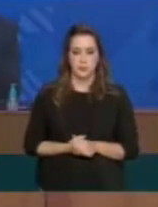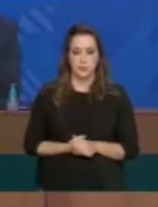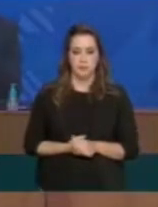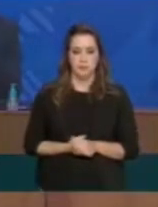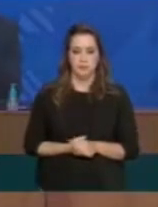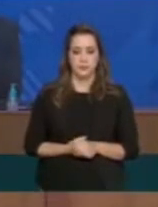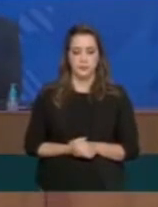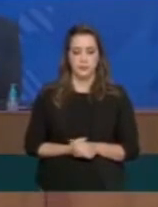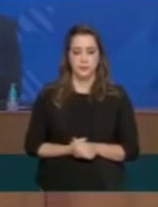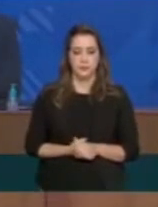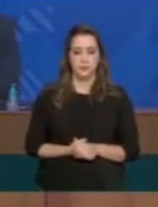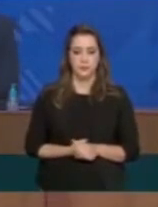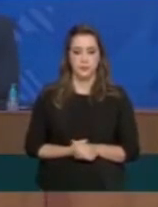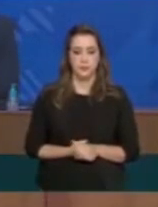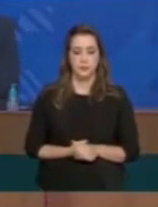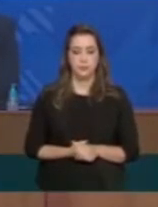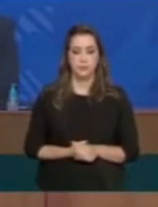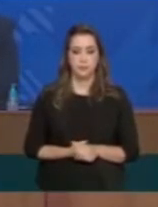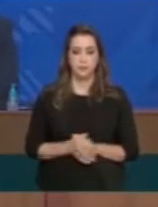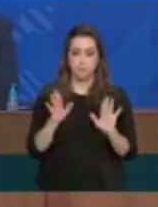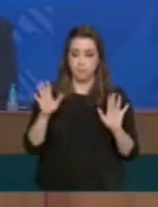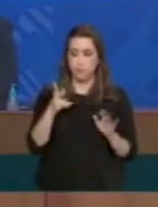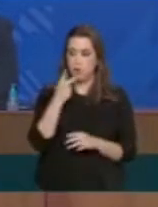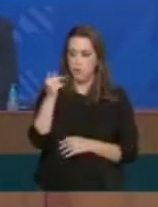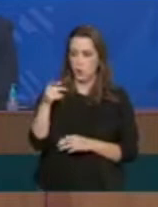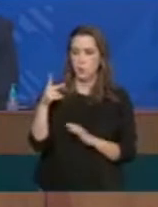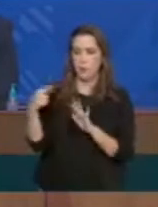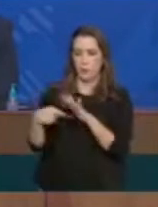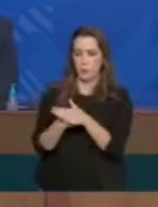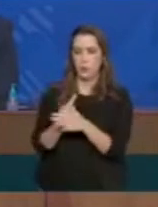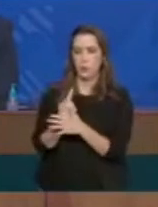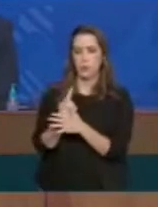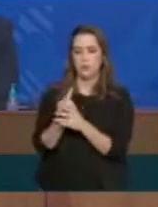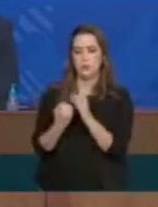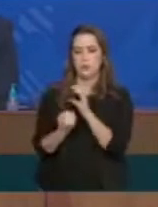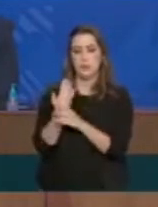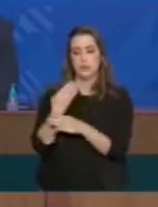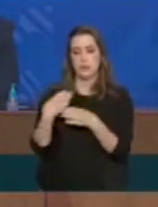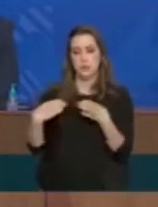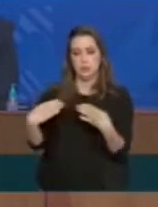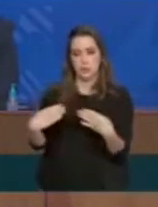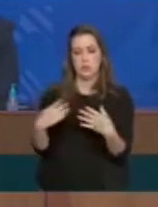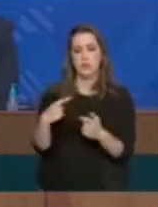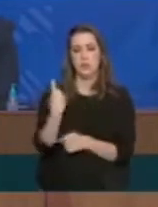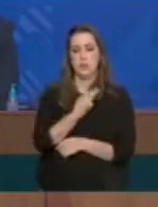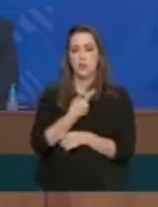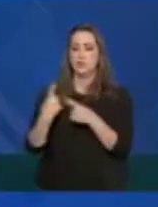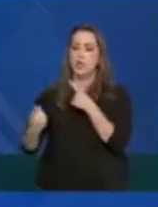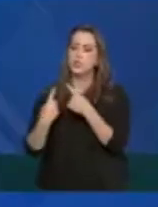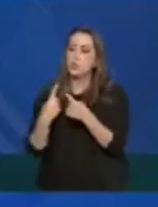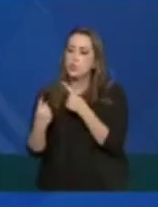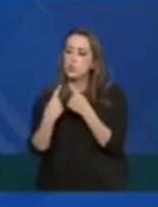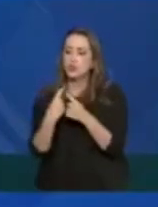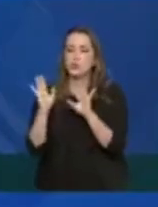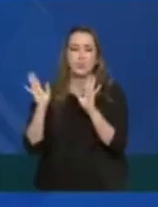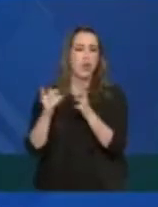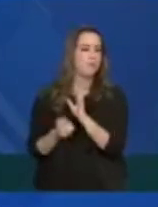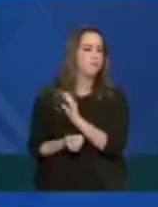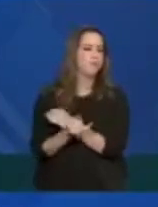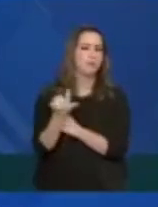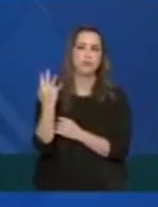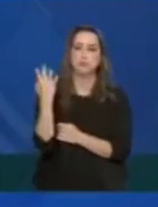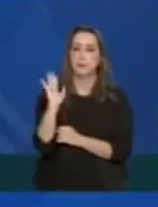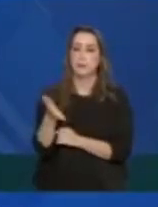Bom, sobre o tema criação do Ministério, o colégio já discutiu isso mais de uma vez. Na